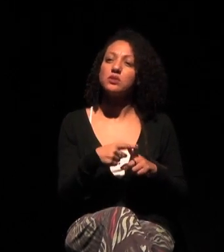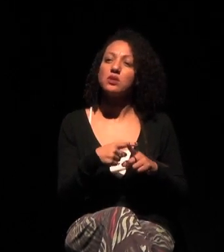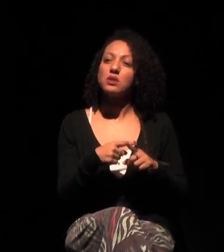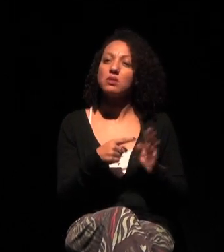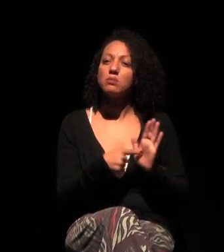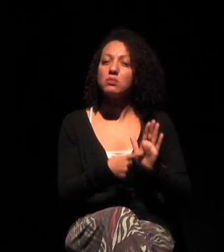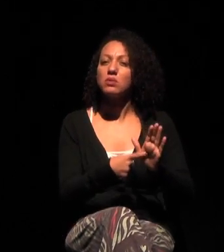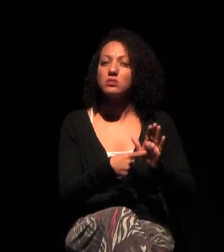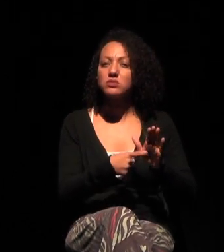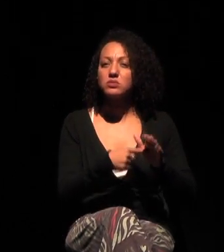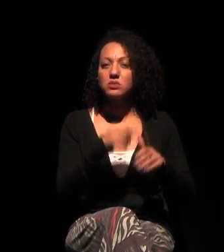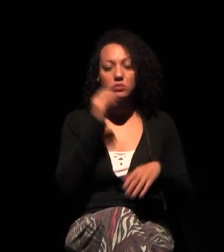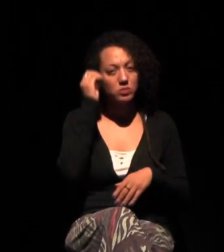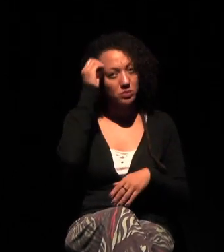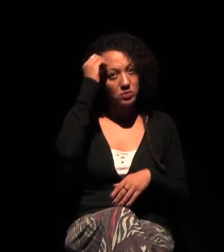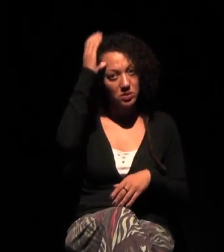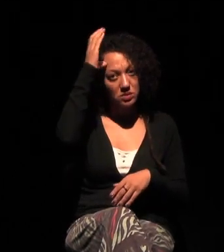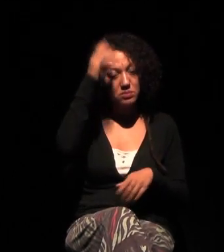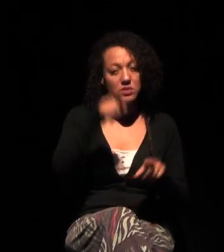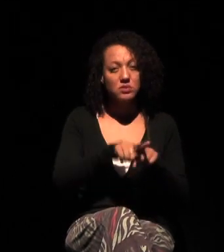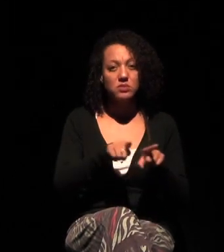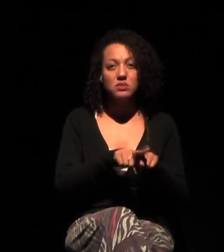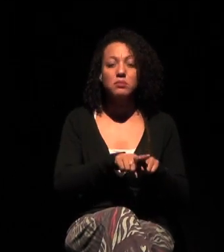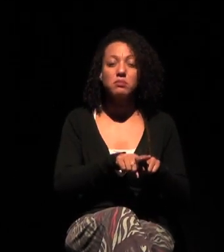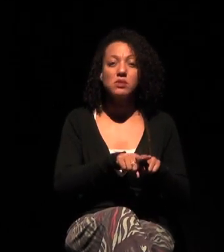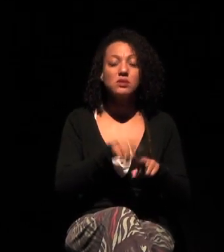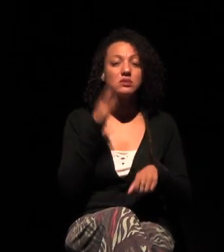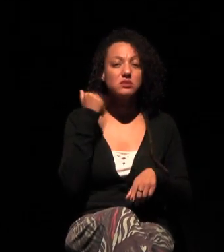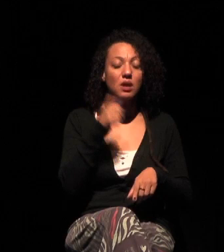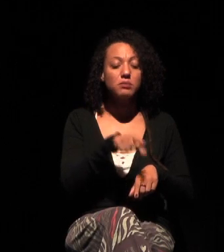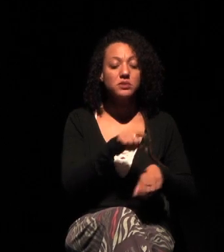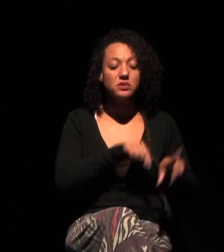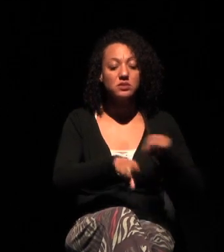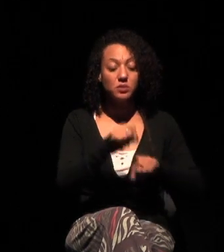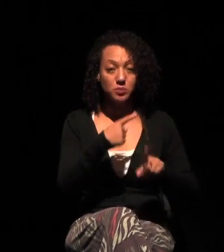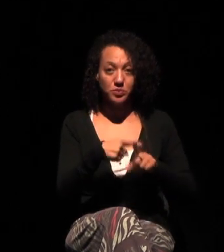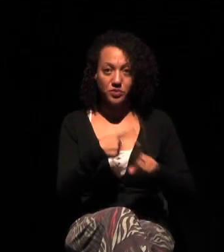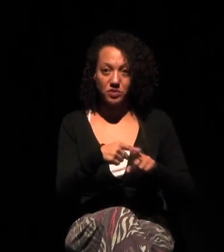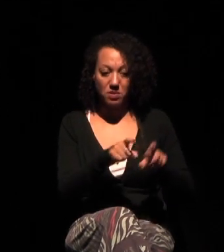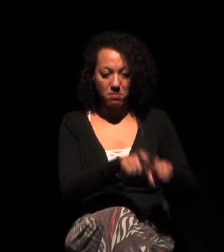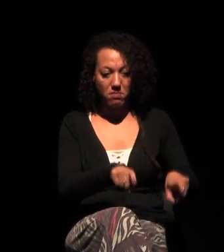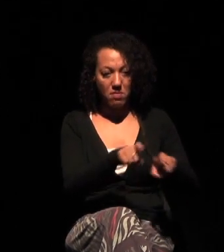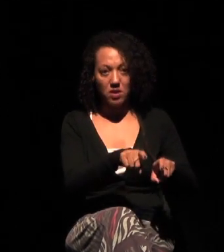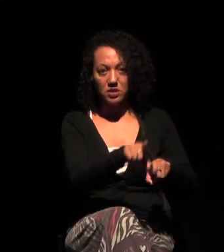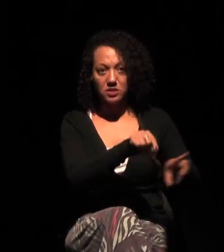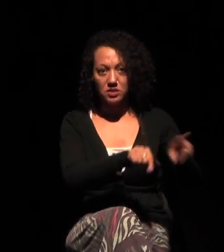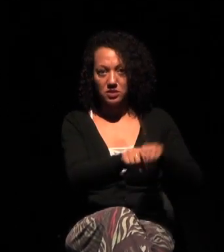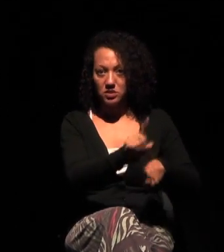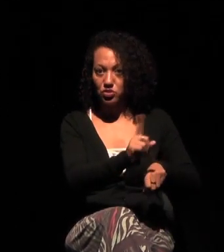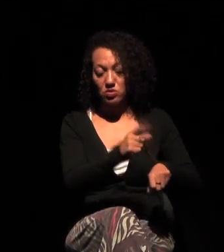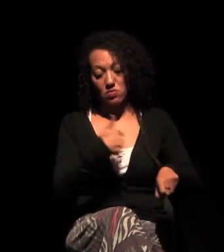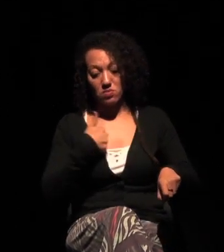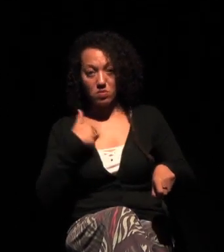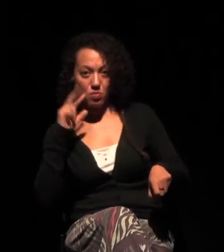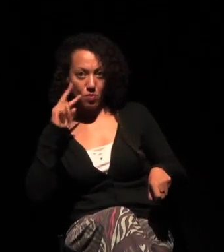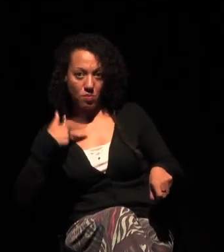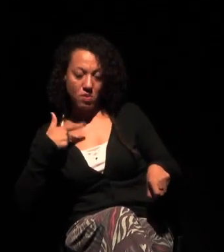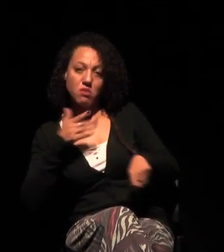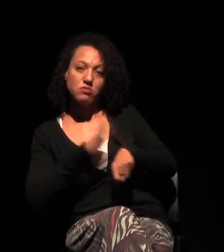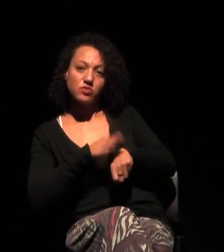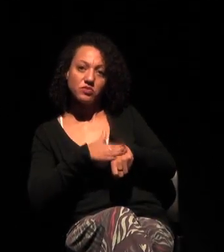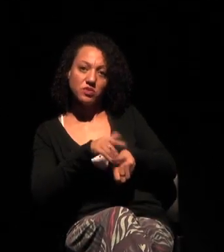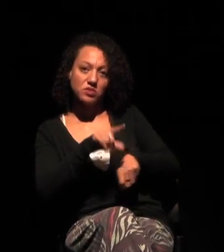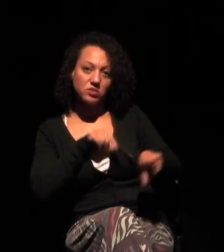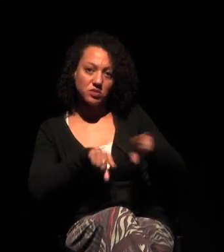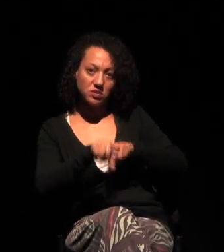ea de tomada de decisão esperando que a máquina não toma a decisão por nós mas que nós possamos também compartilhar um pouco essa